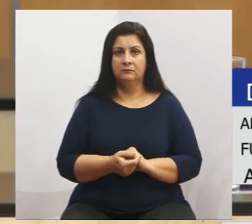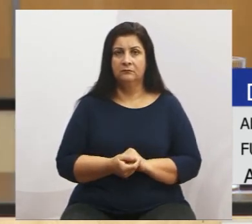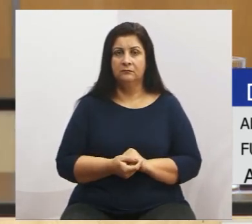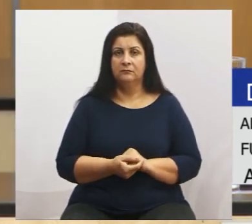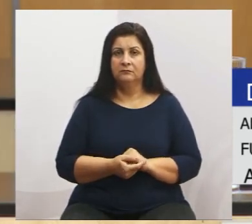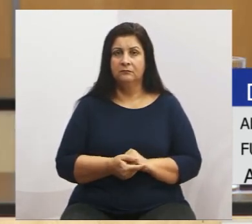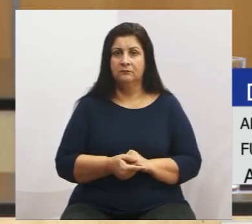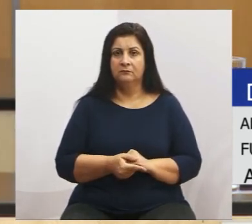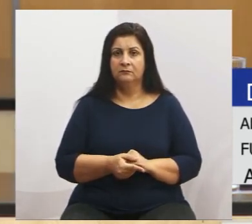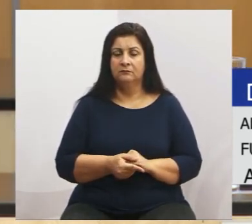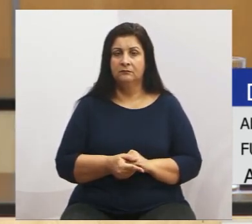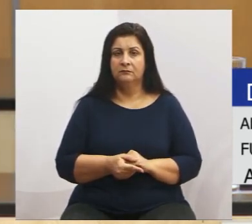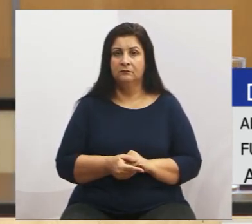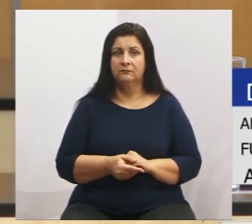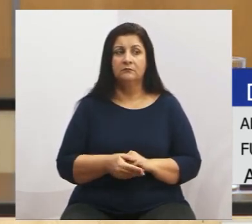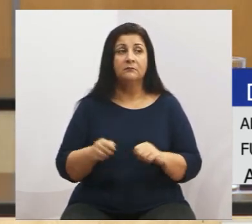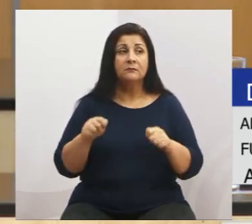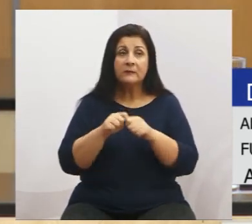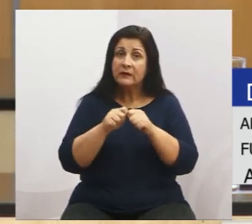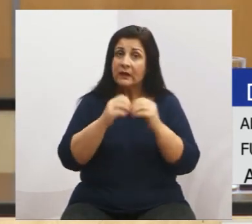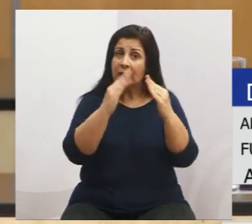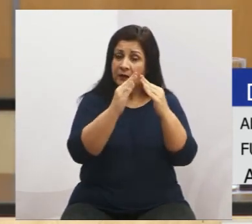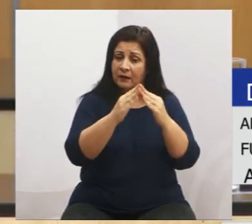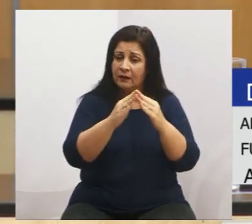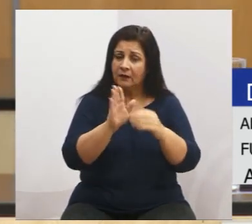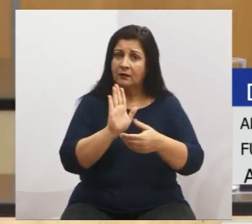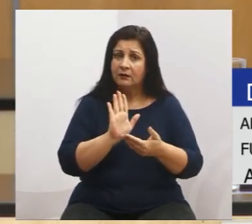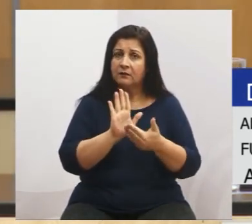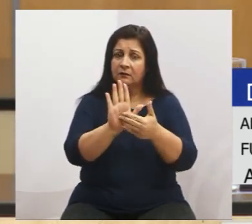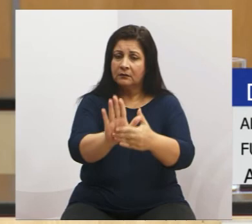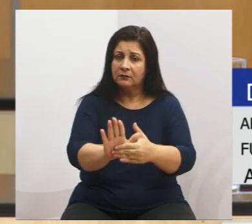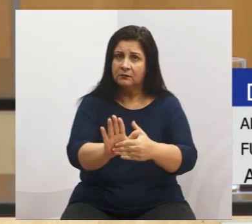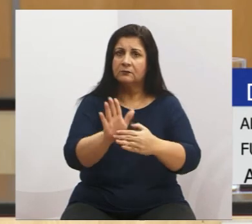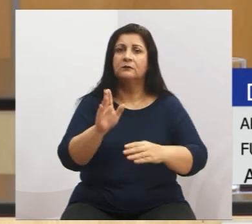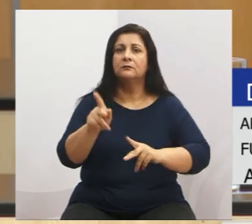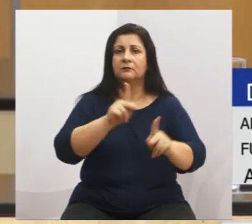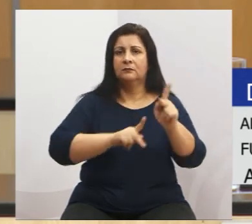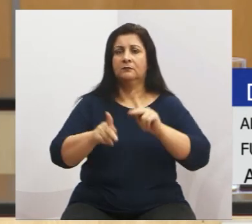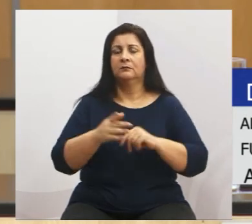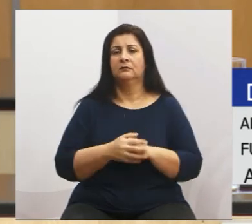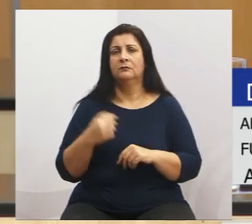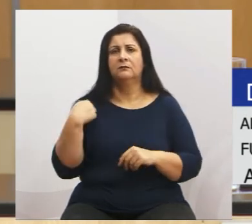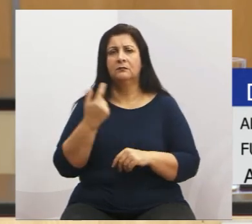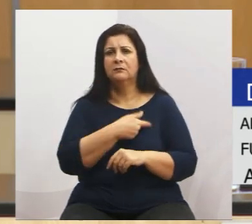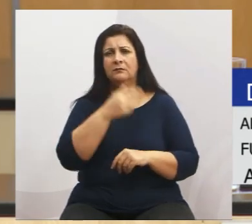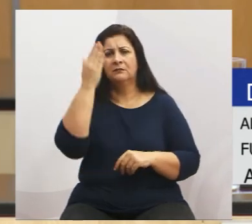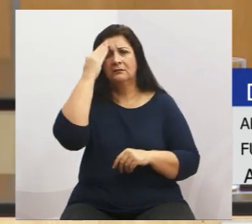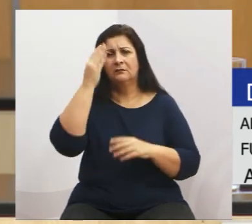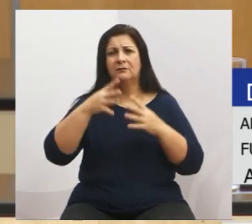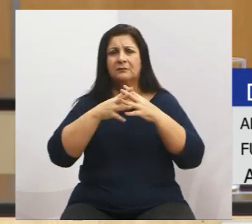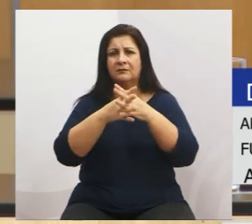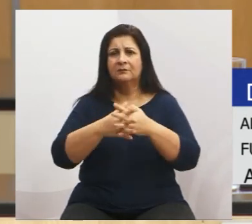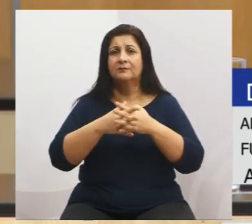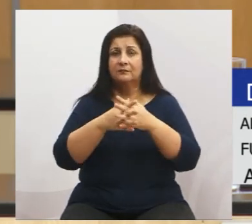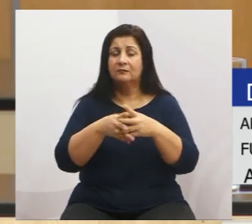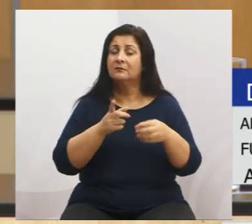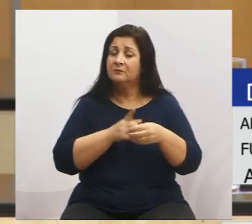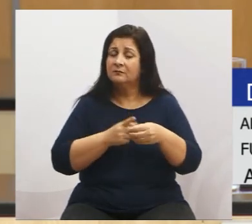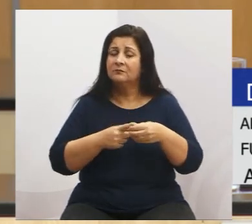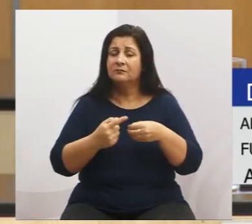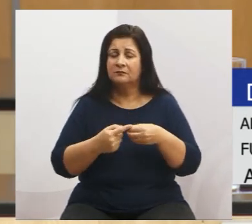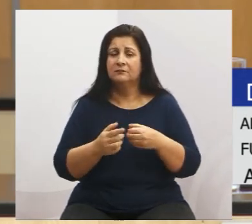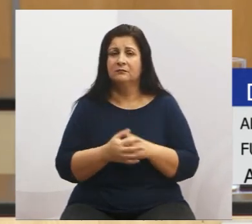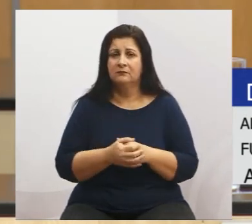para que faça moradia para o povo. A gente sabe que a dificuldade do município é grande, mas